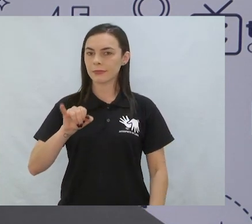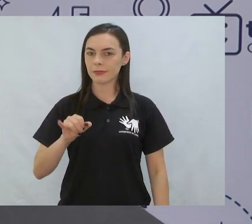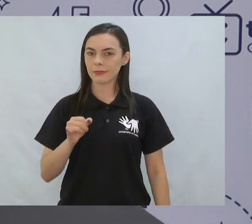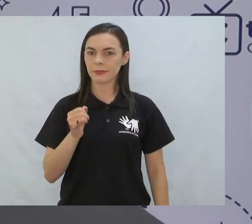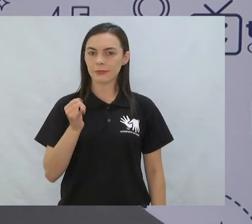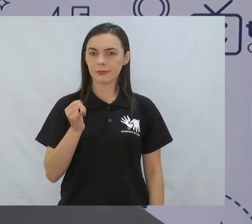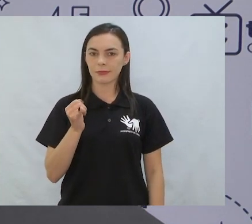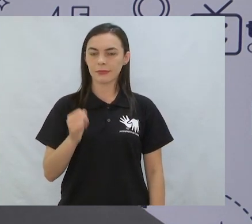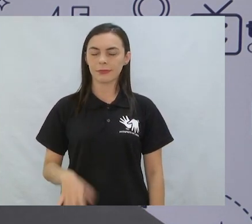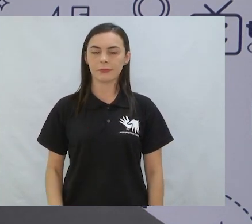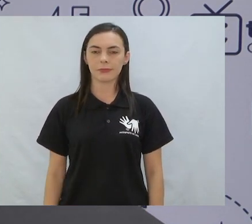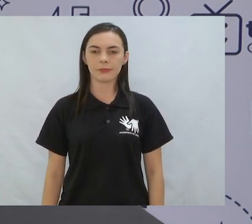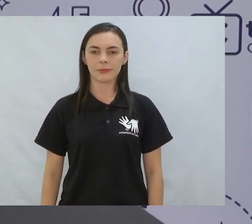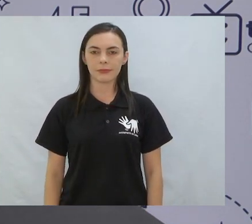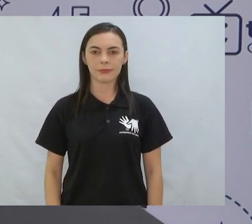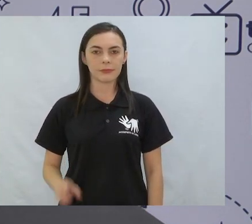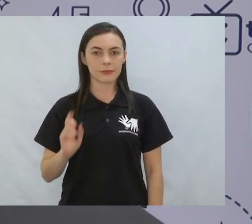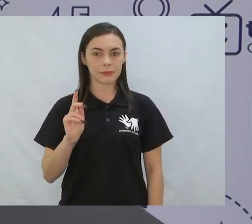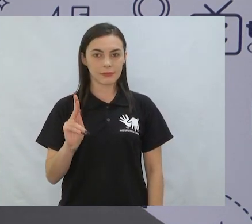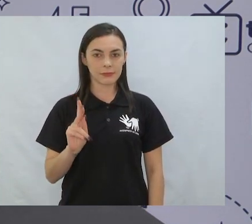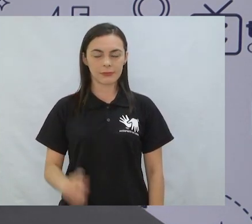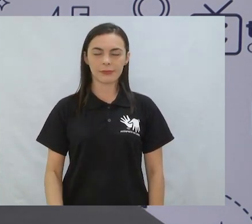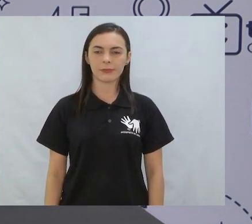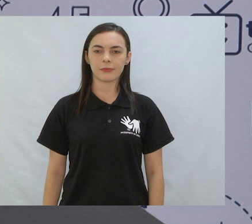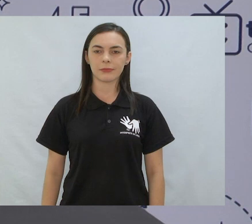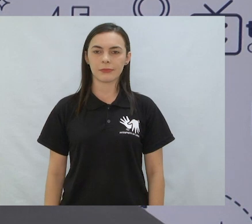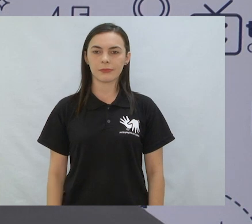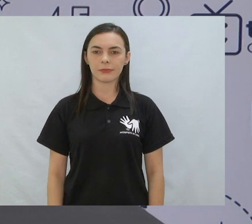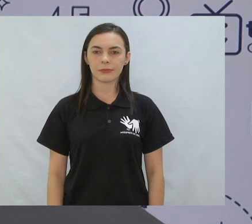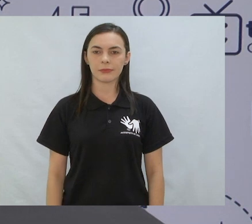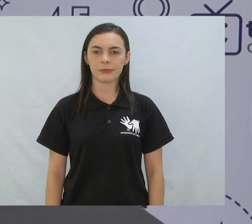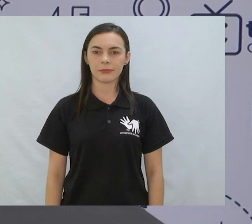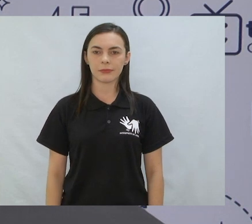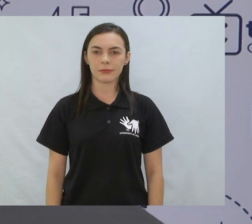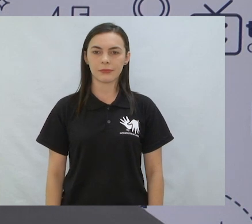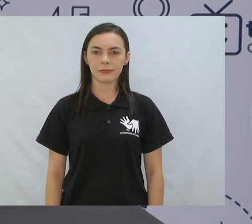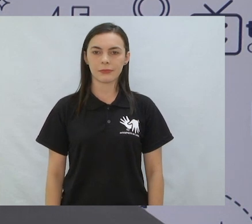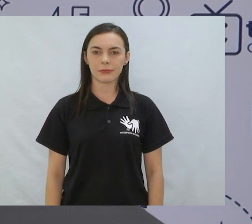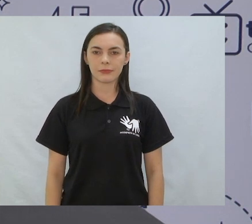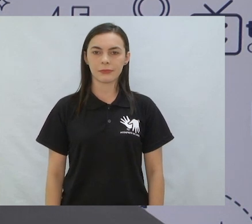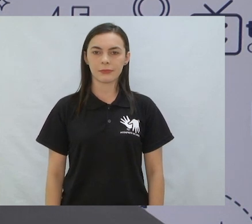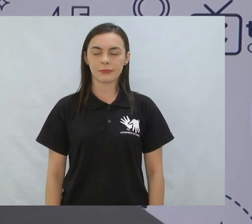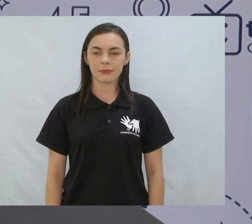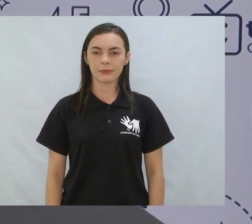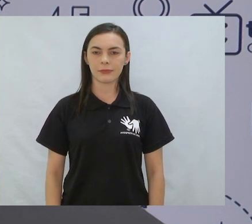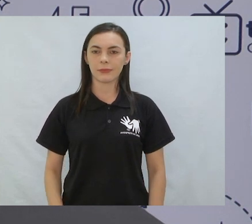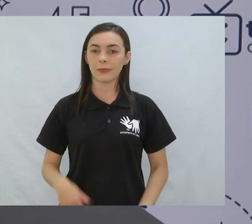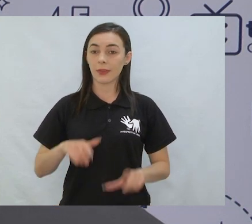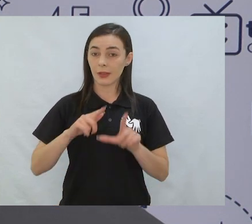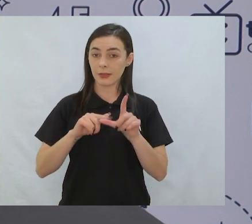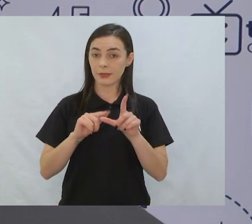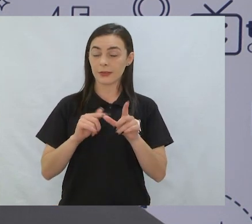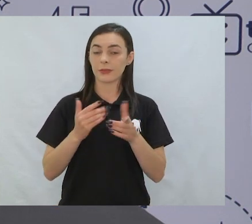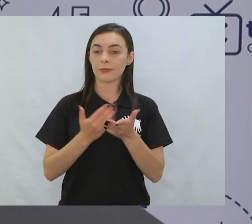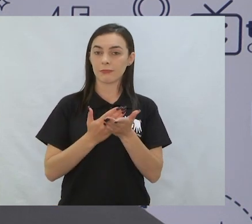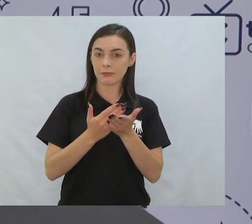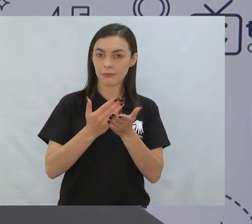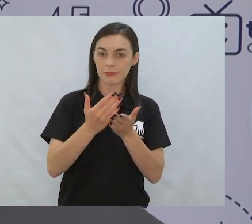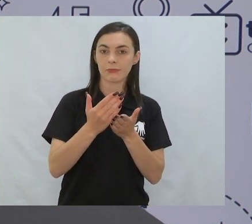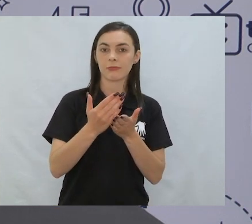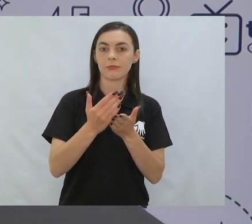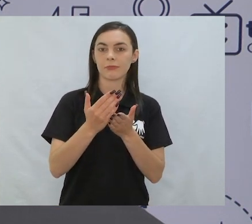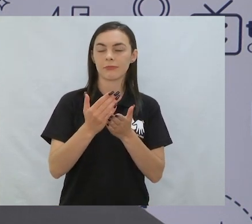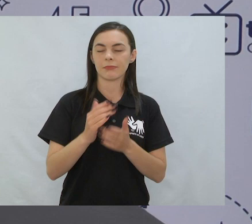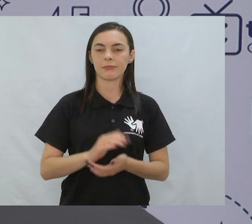letra J, ok? Então que vem para iniciar